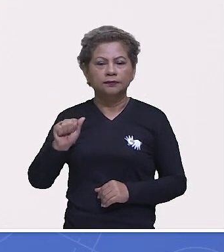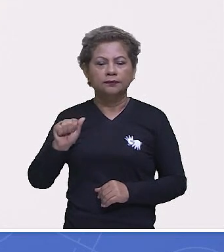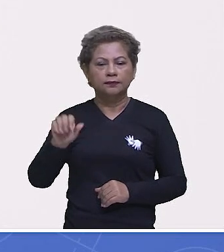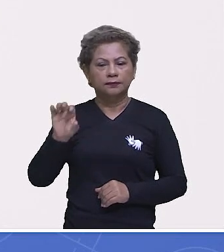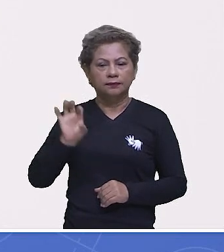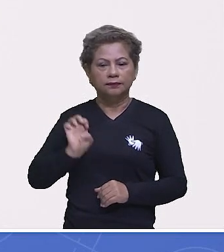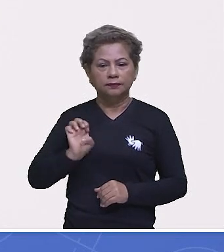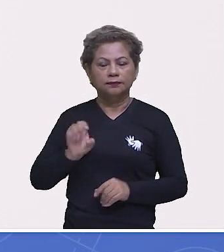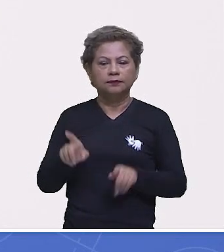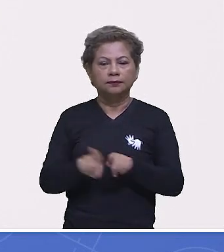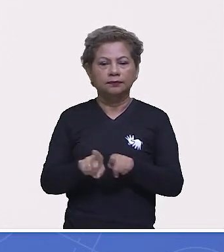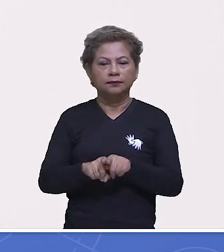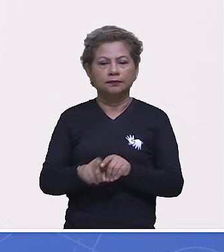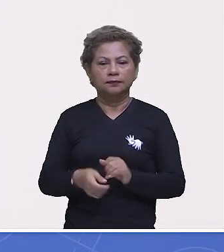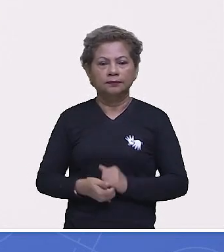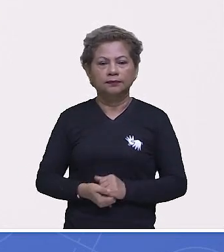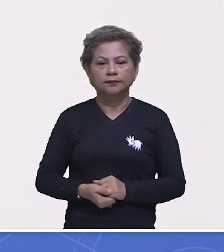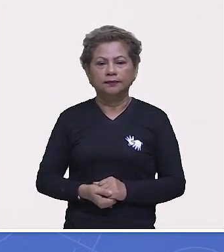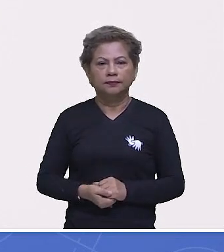letra E também.